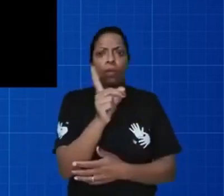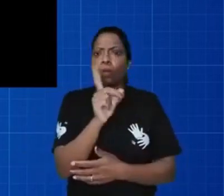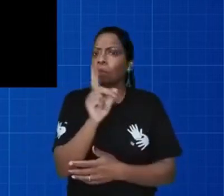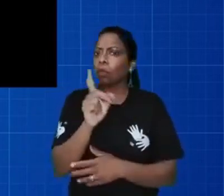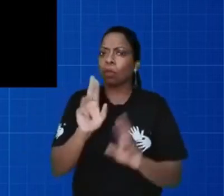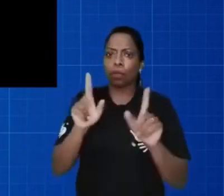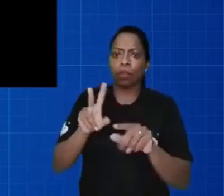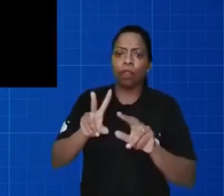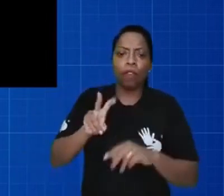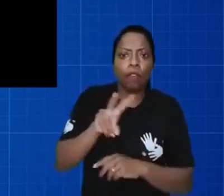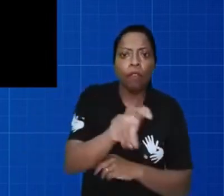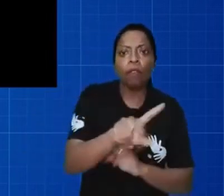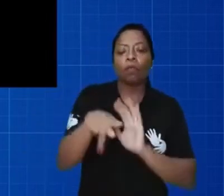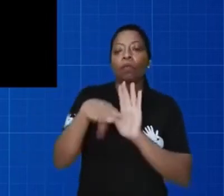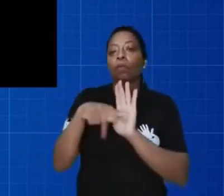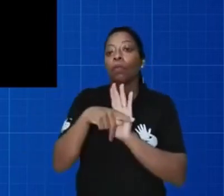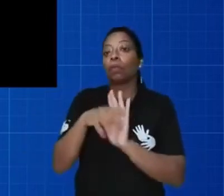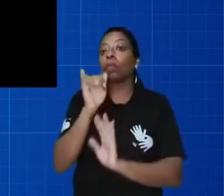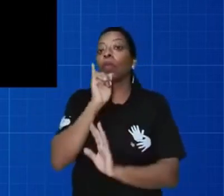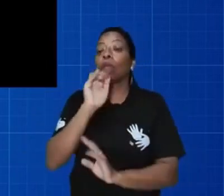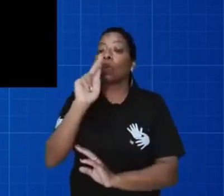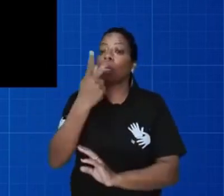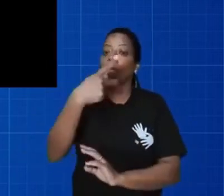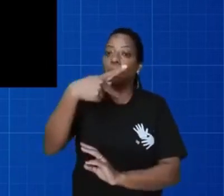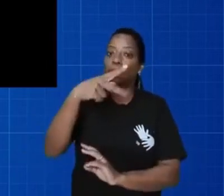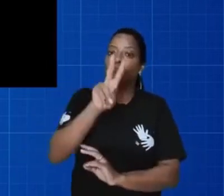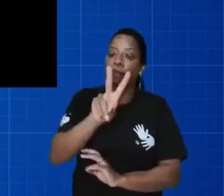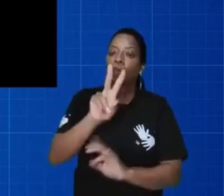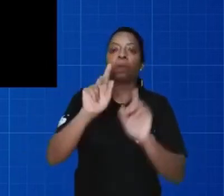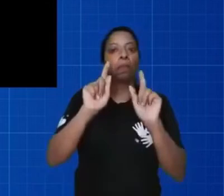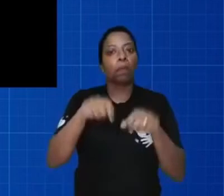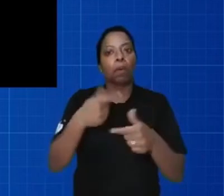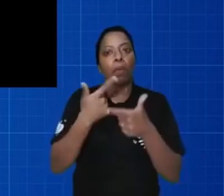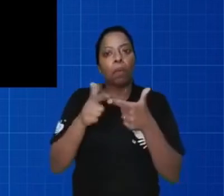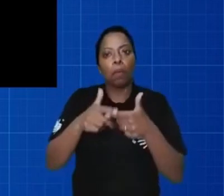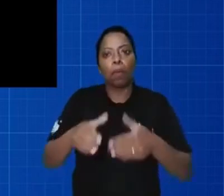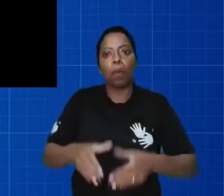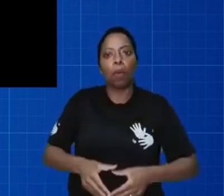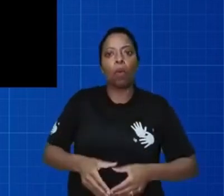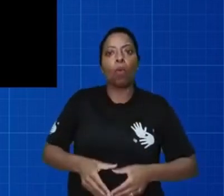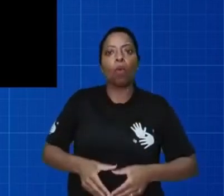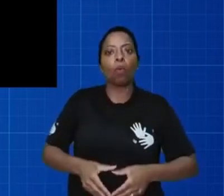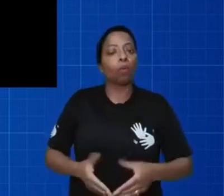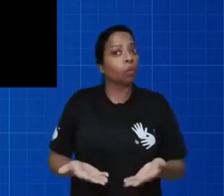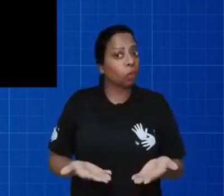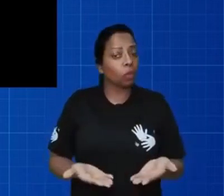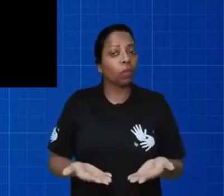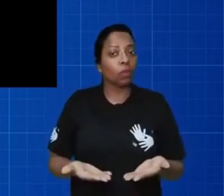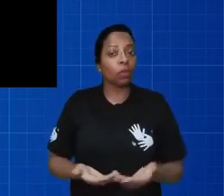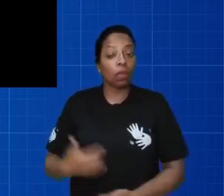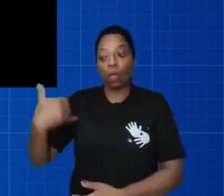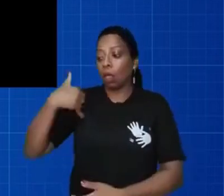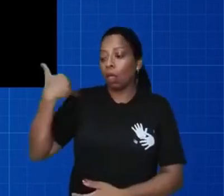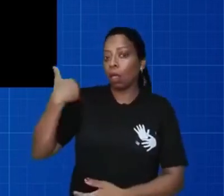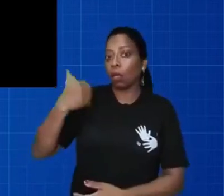isso que a idade recomendada para vacina, para as meninas entre 9 e 14 anos, meninos entre 11 e 14, para evitar que eles já tenham